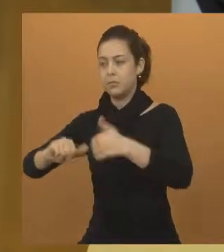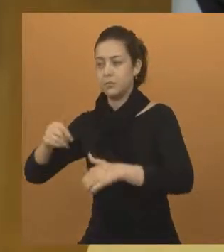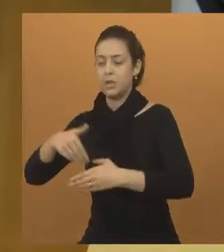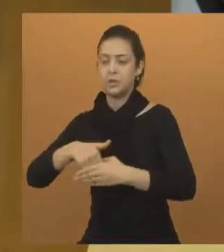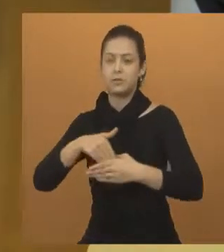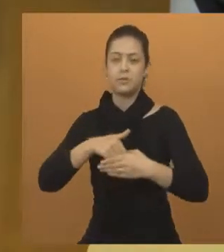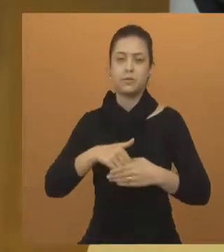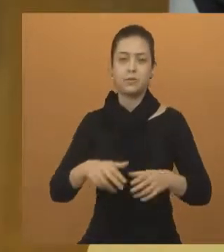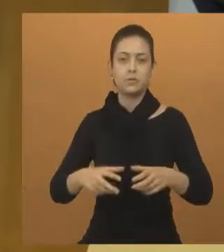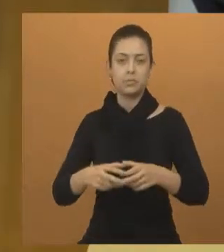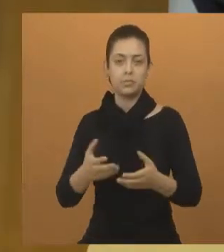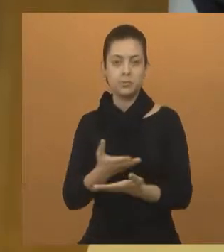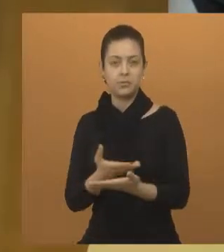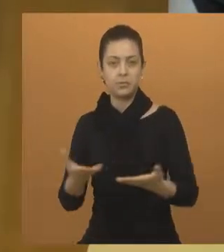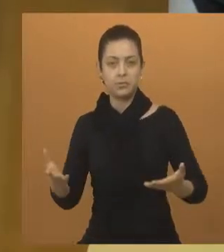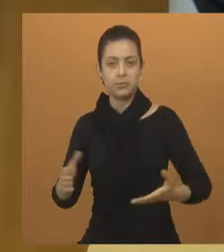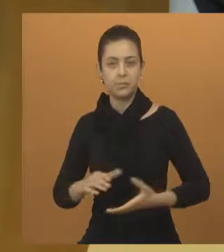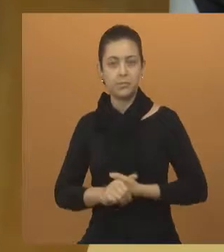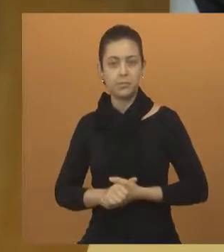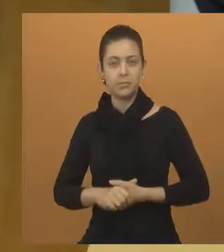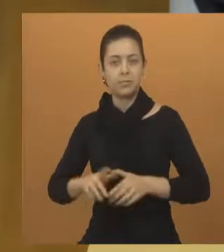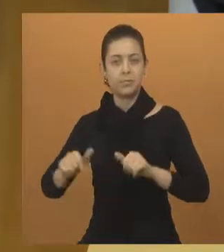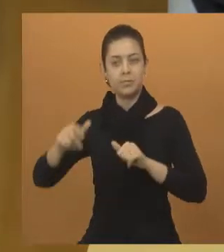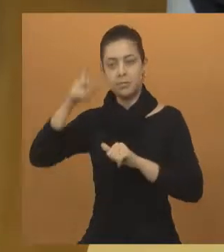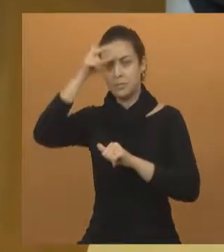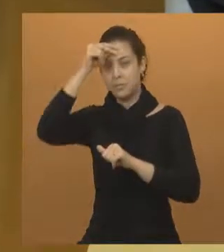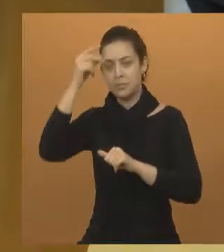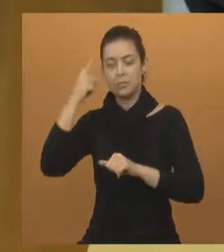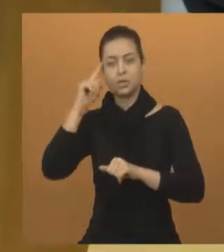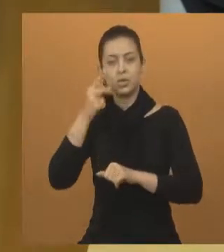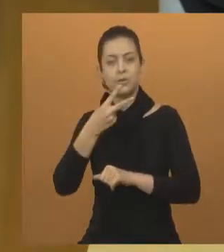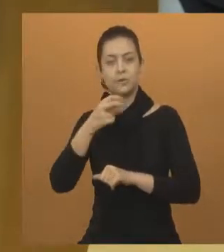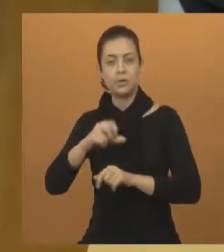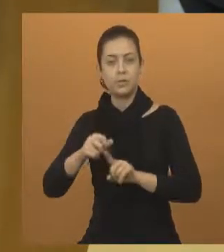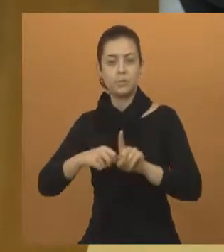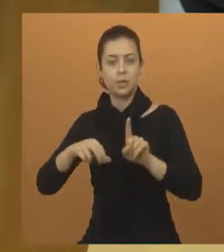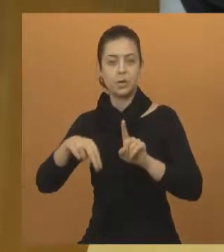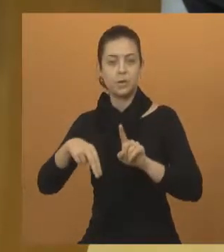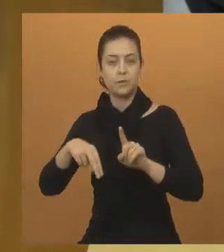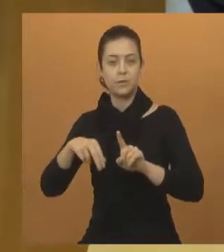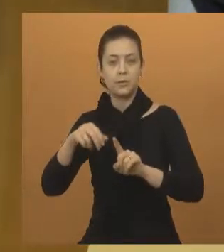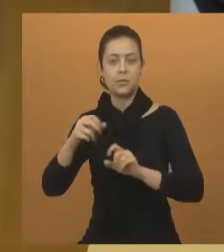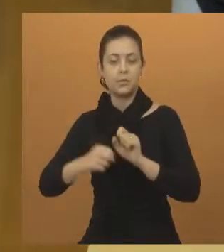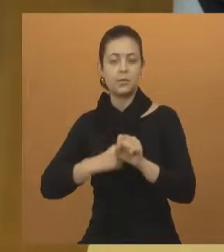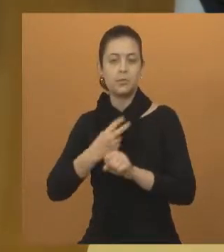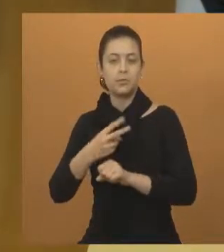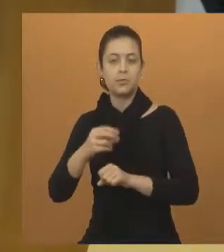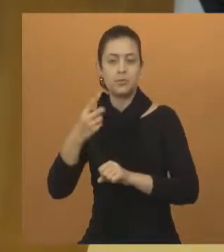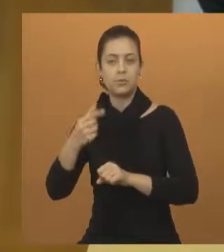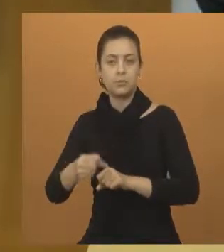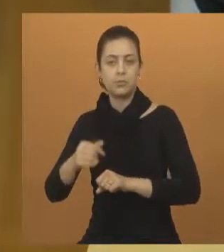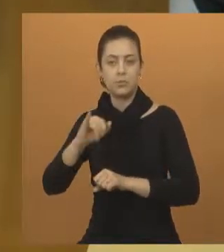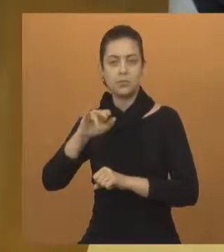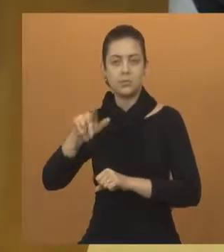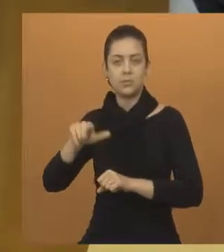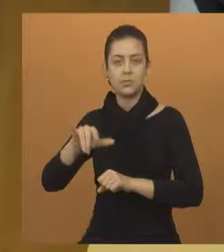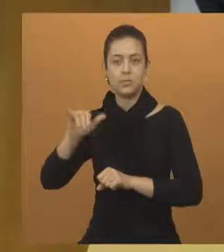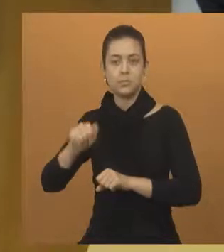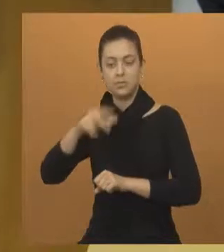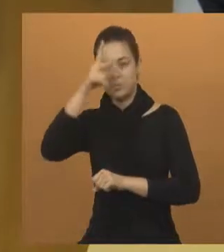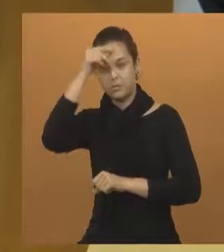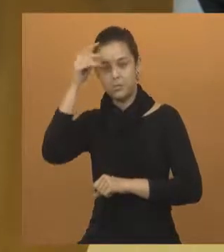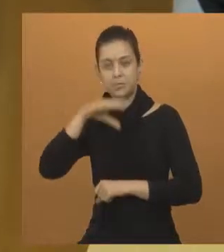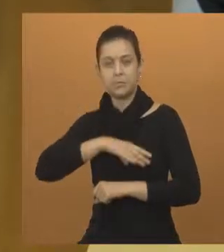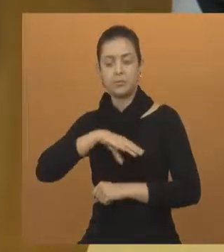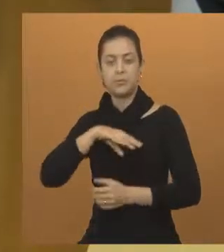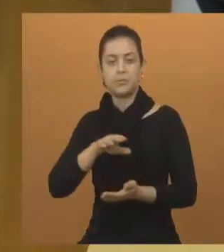dessa Casa Legislativa. Gabinete do Prefeito, 29 de novembro de 2017, Isaías José de Santana, Prefeito do